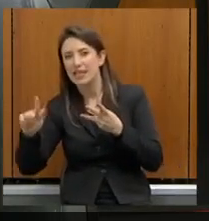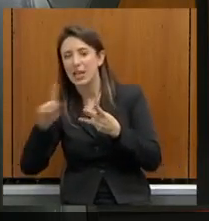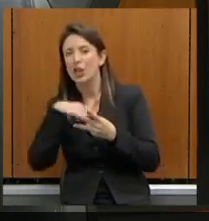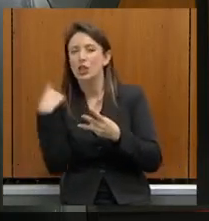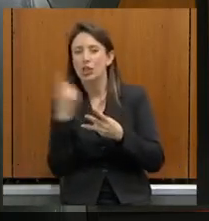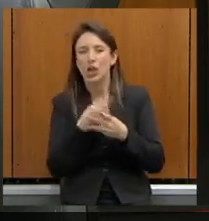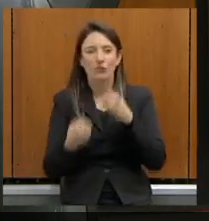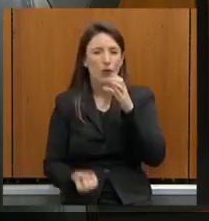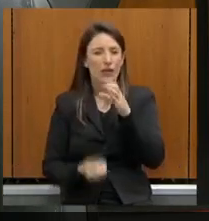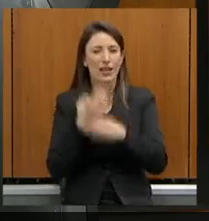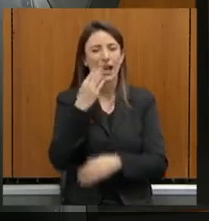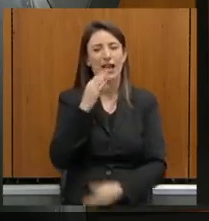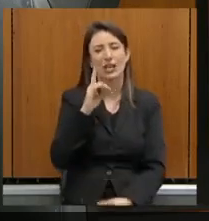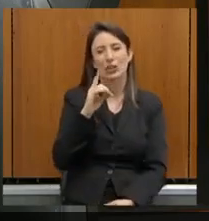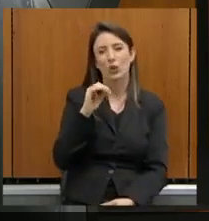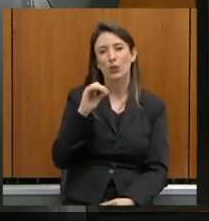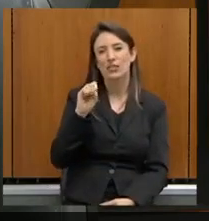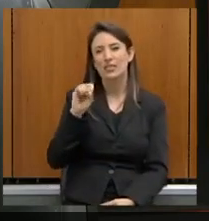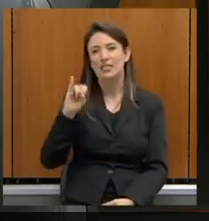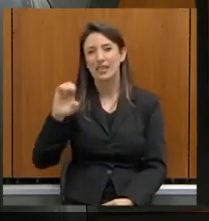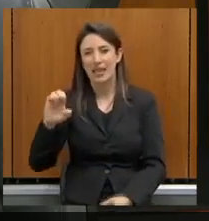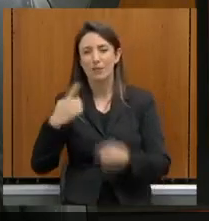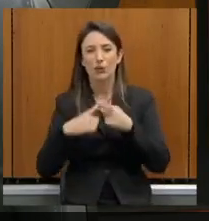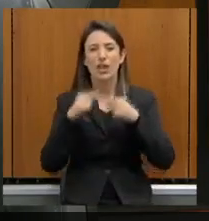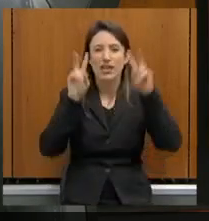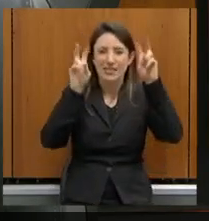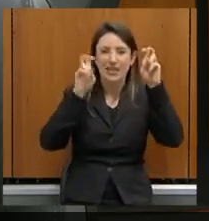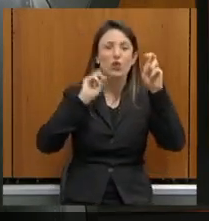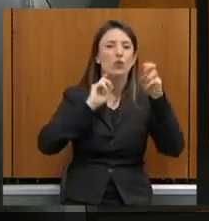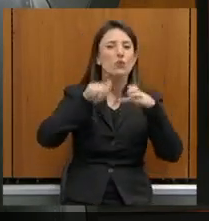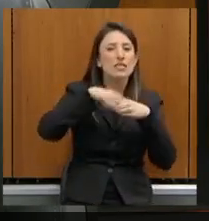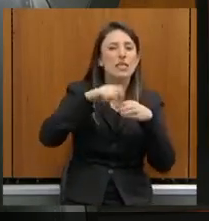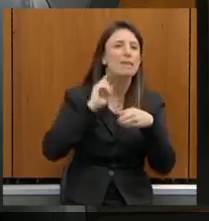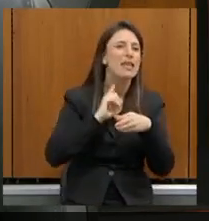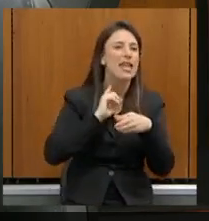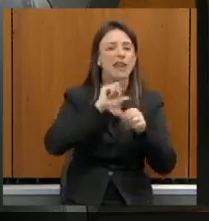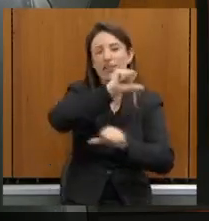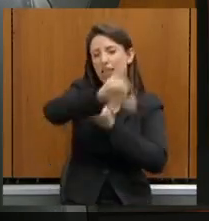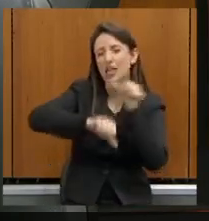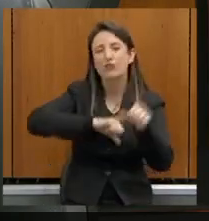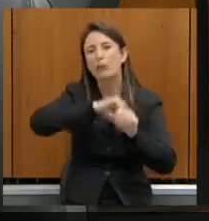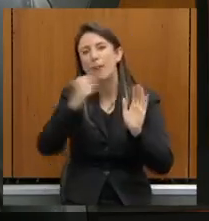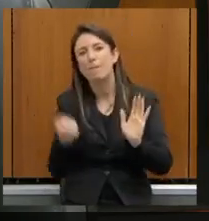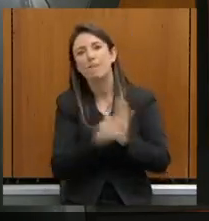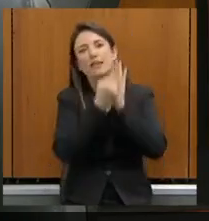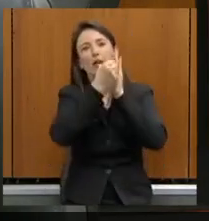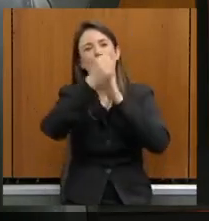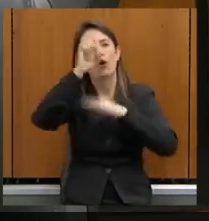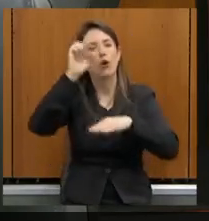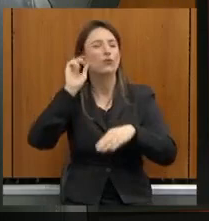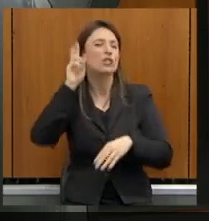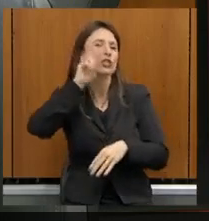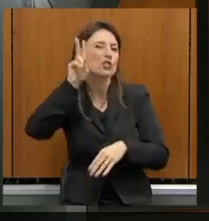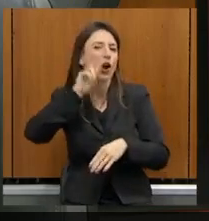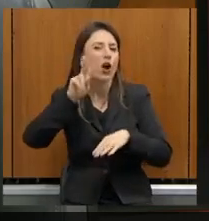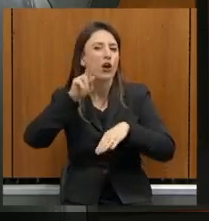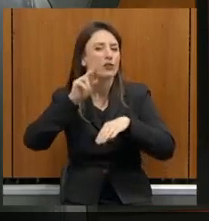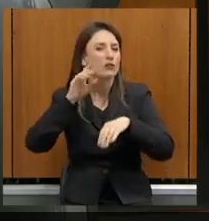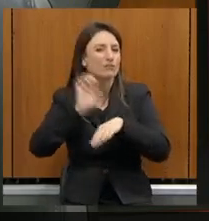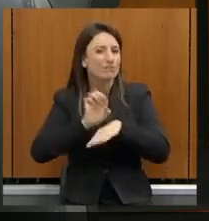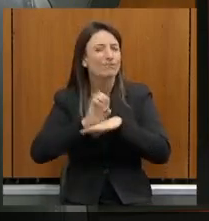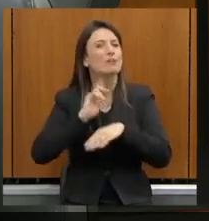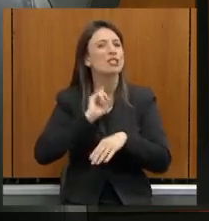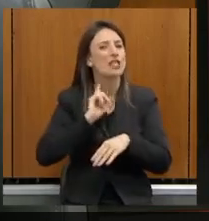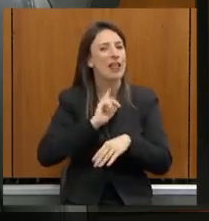transformar a cozinha mineira como patrimônio histórico do Estado de Minas Gerais, em conversa com o IFAM, será a primeira